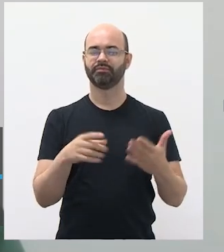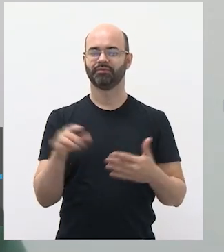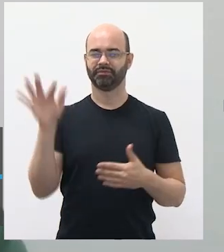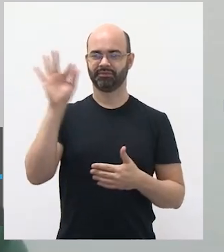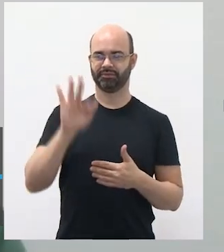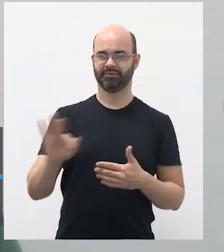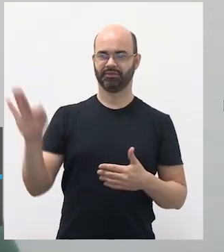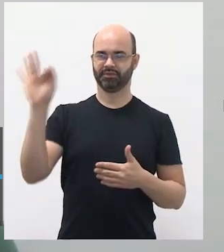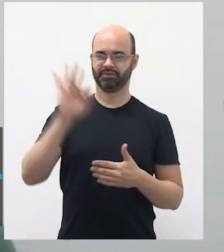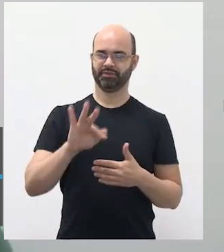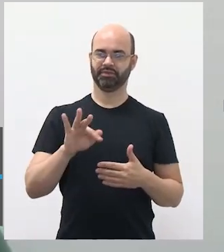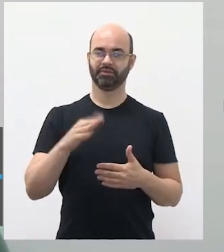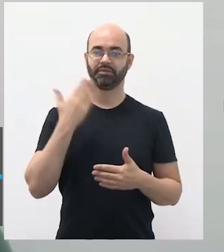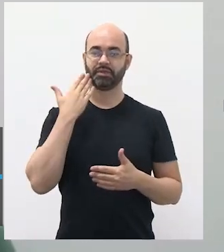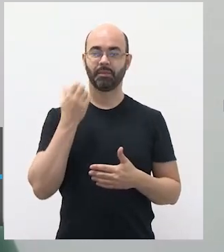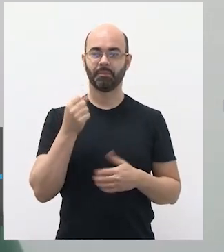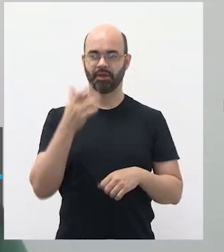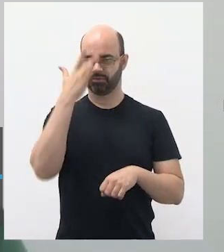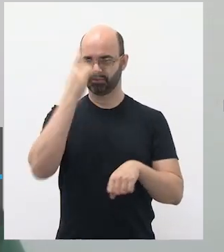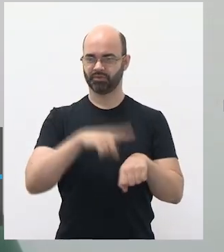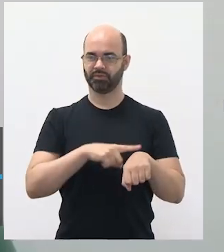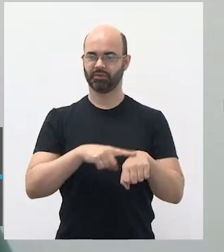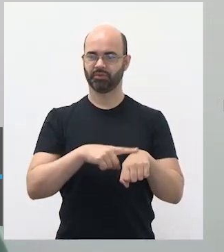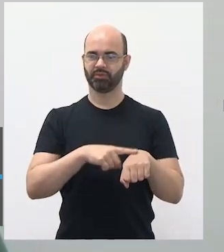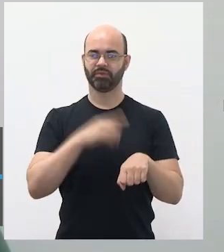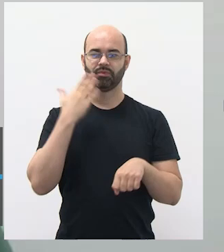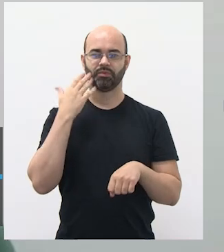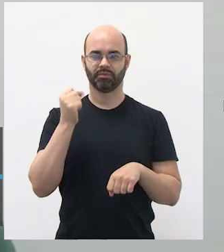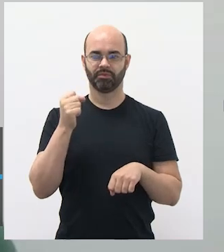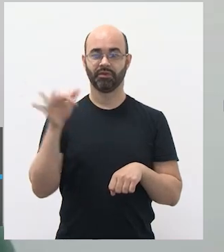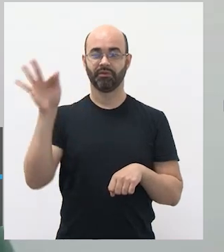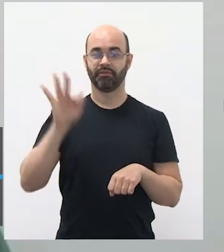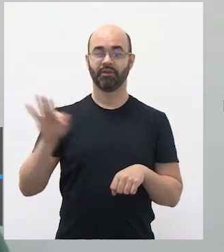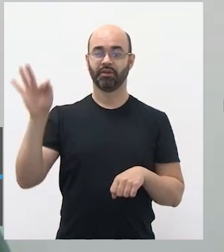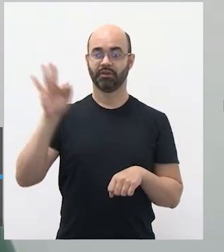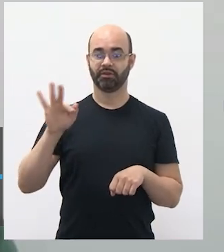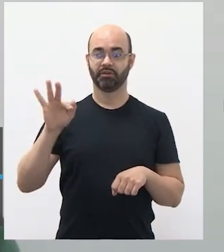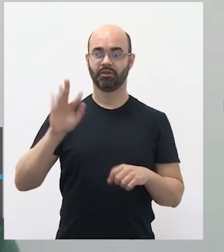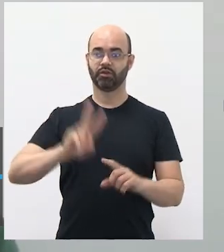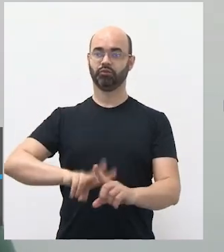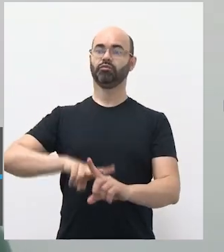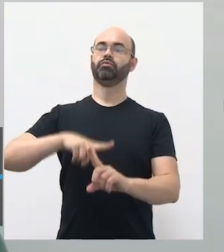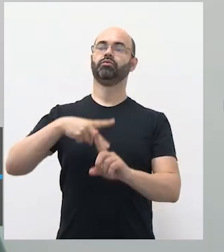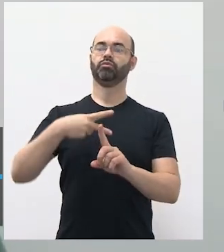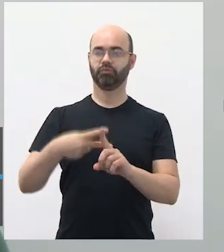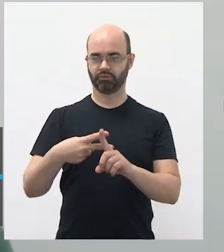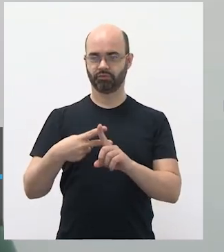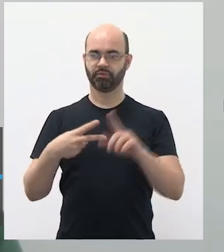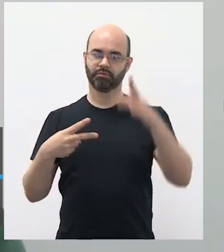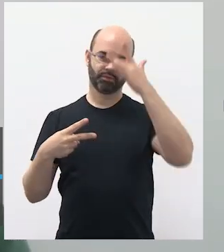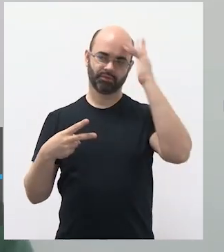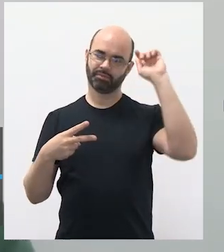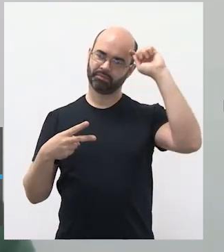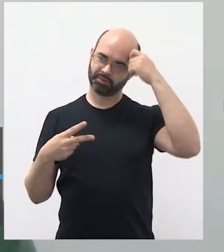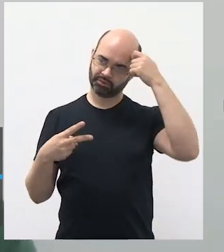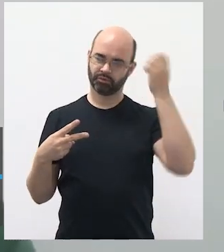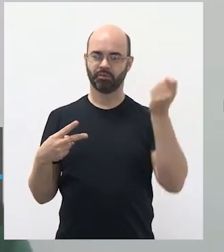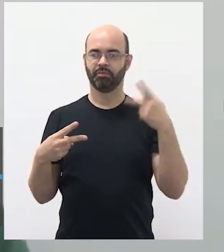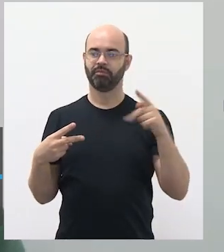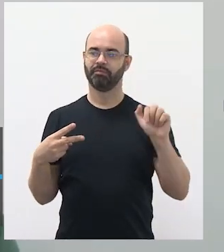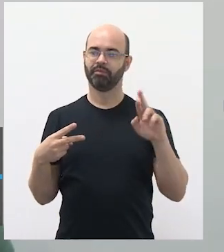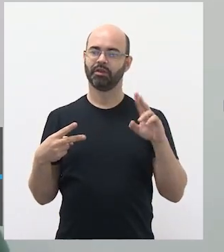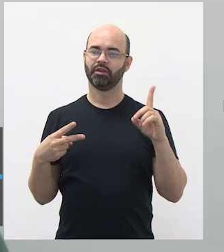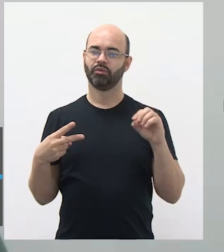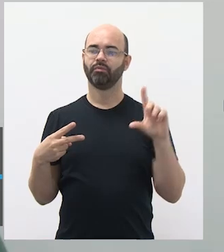universitários, o número de brancos que acessam o ensino superior é o dobro do número de pretos e pardos. Só para vocês